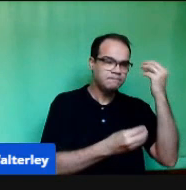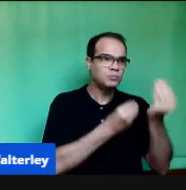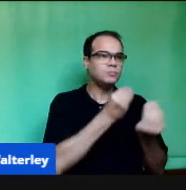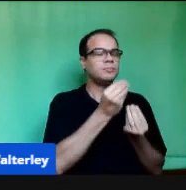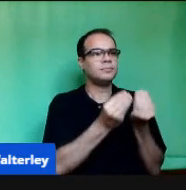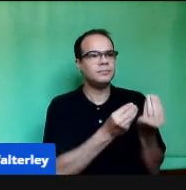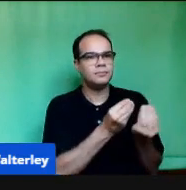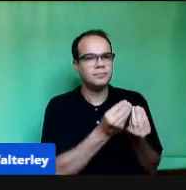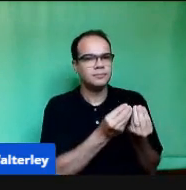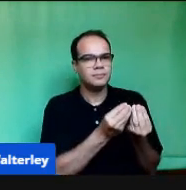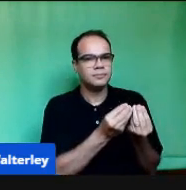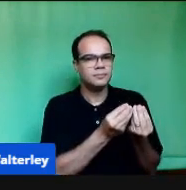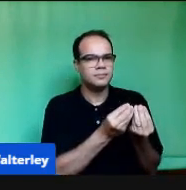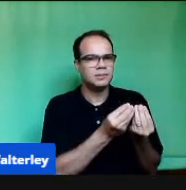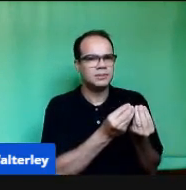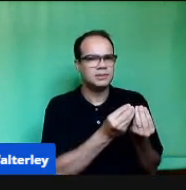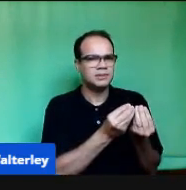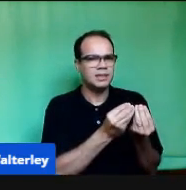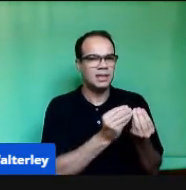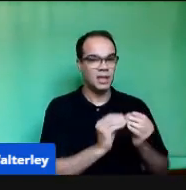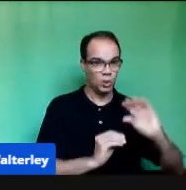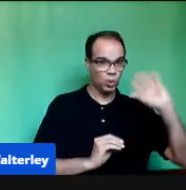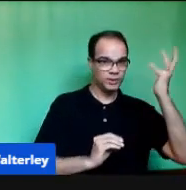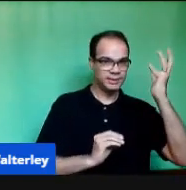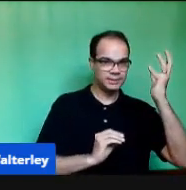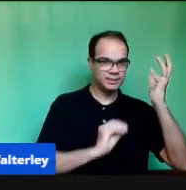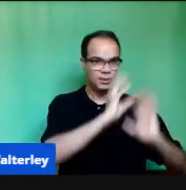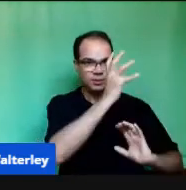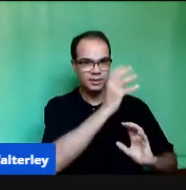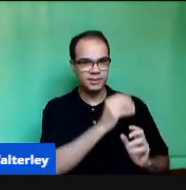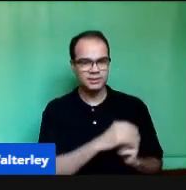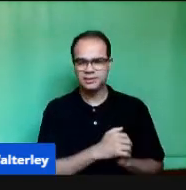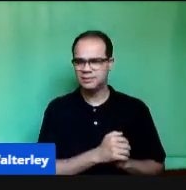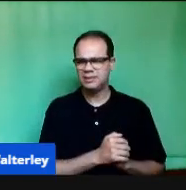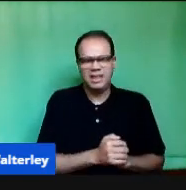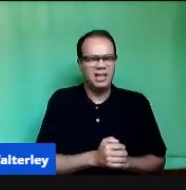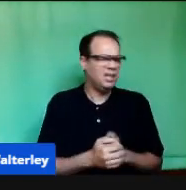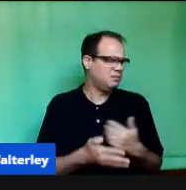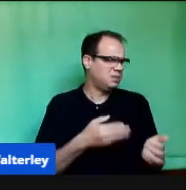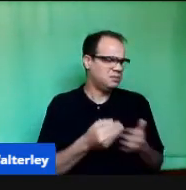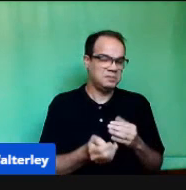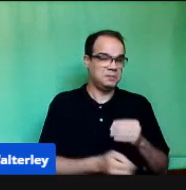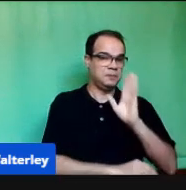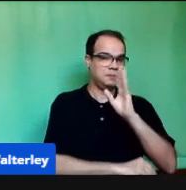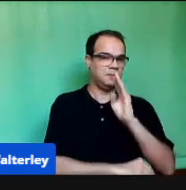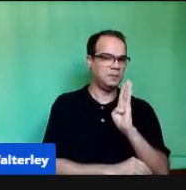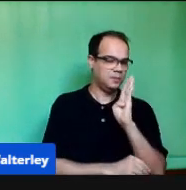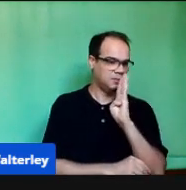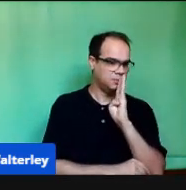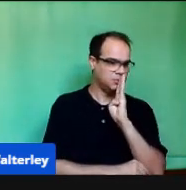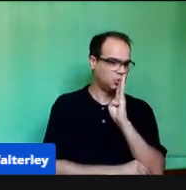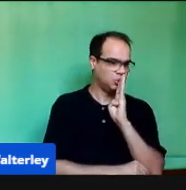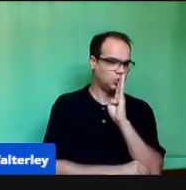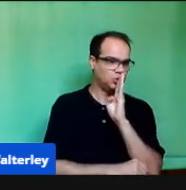ficar indiferente ao sofrimento dos estudantes LGBTs. Porque isso gera evasão